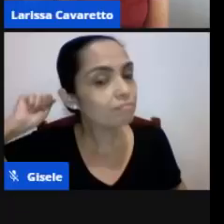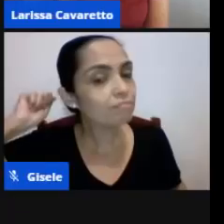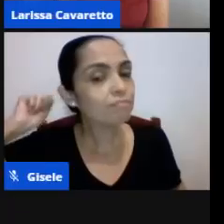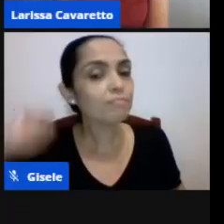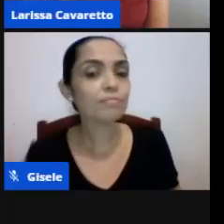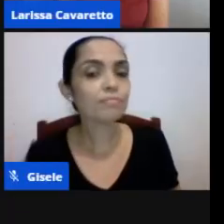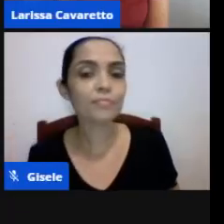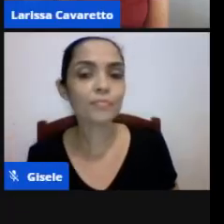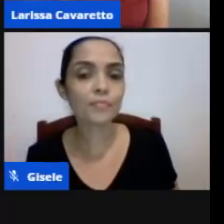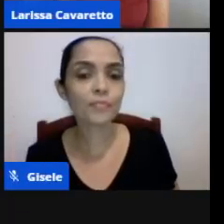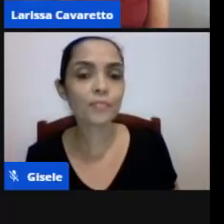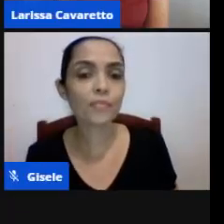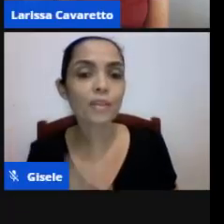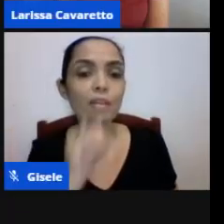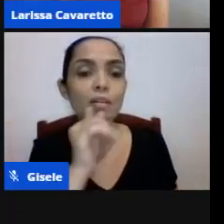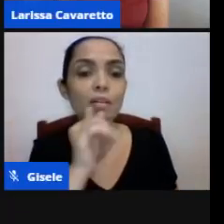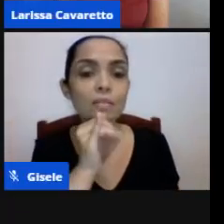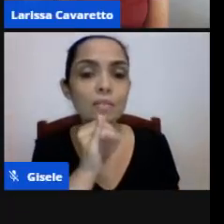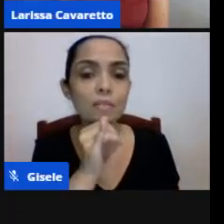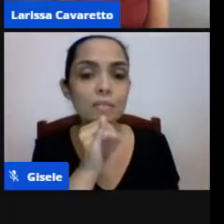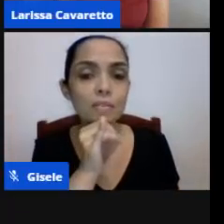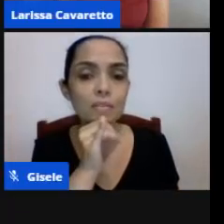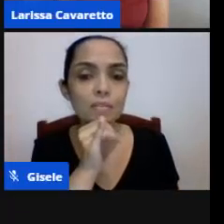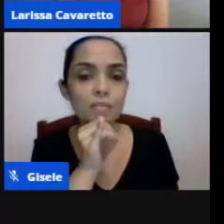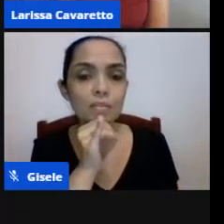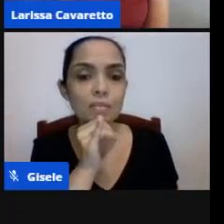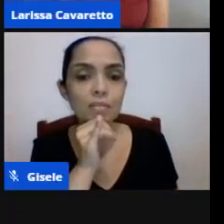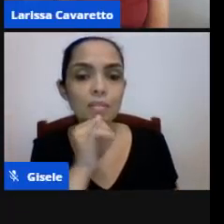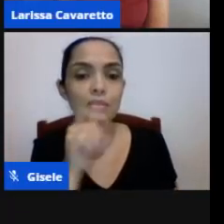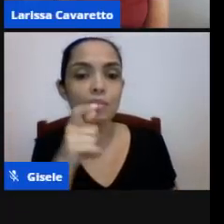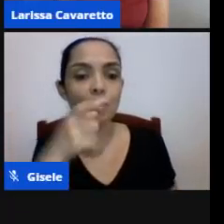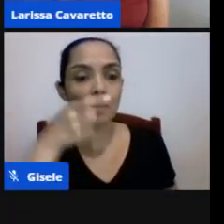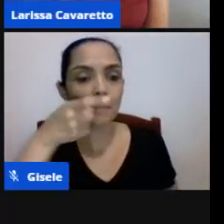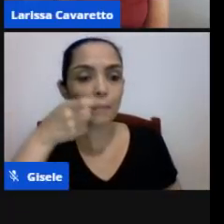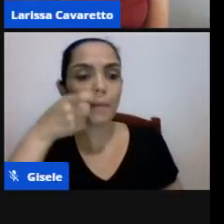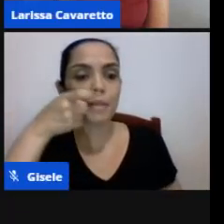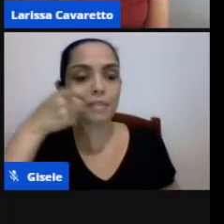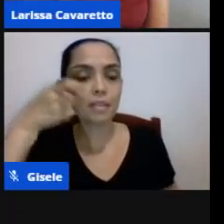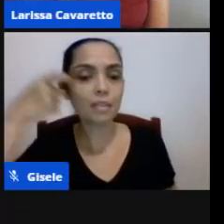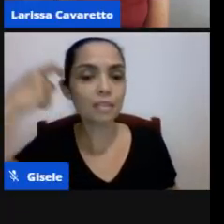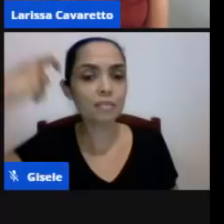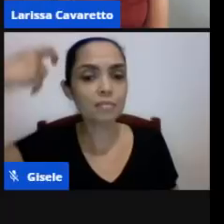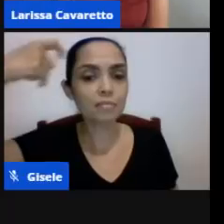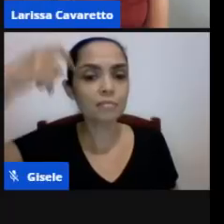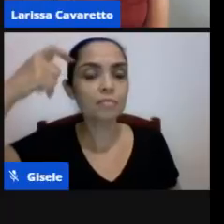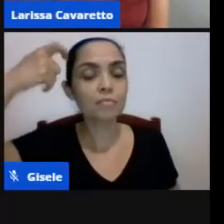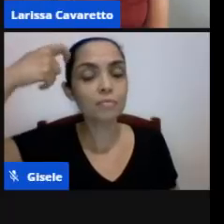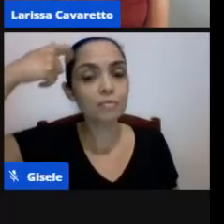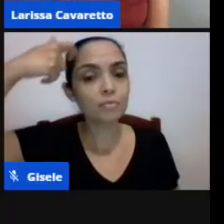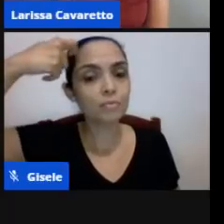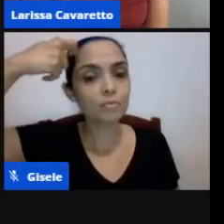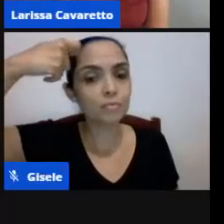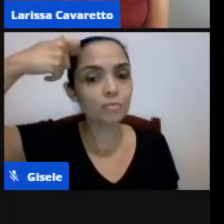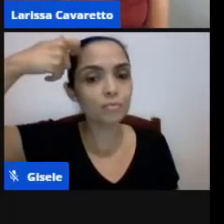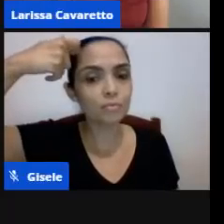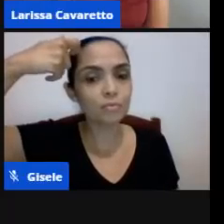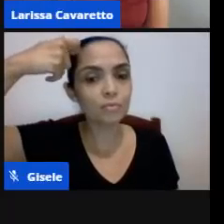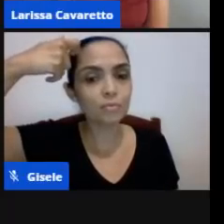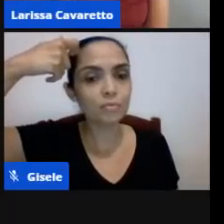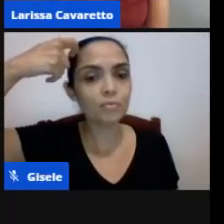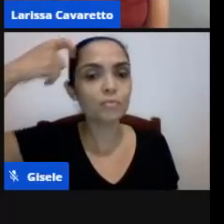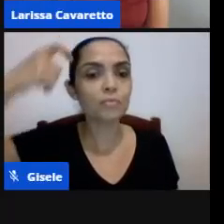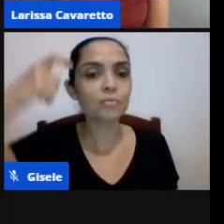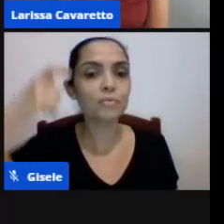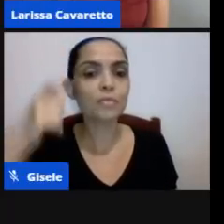a temperatura, basta apertar esse botão, que é um gatilho para acionar o termômetro, e ele faz um bip